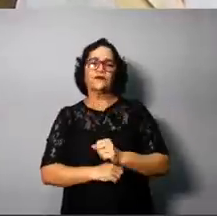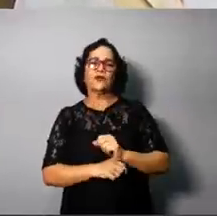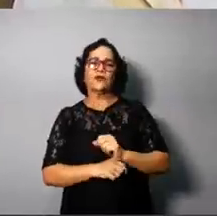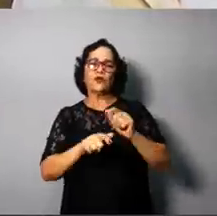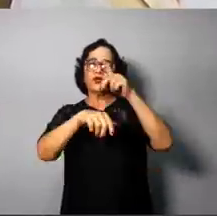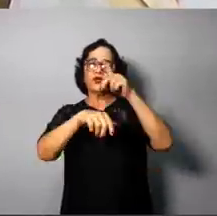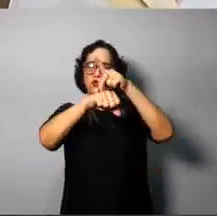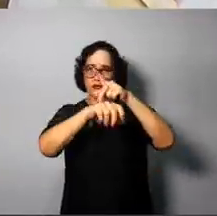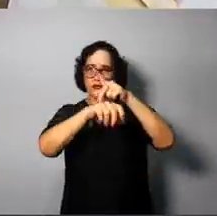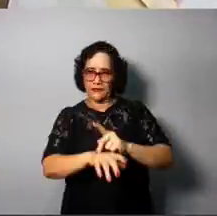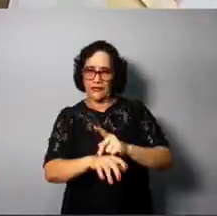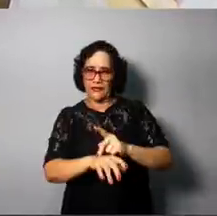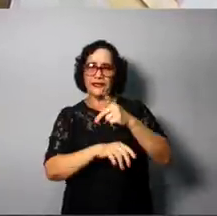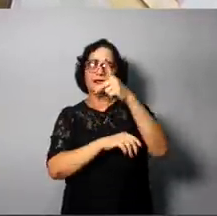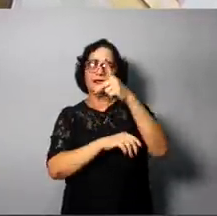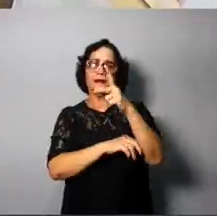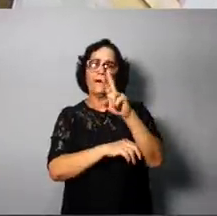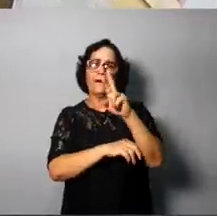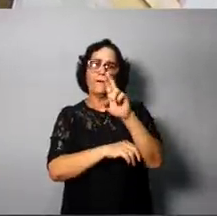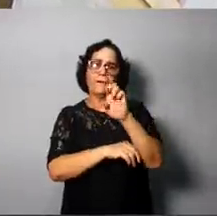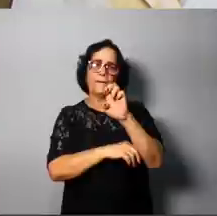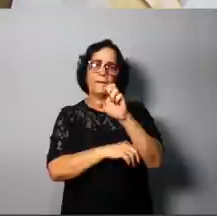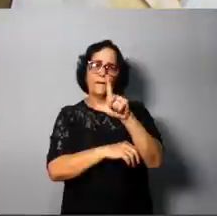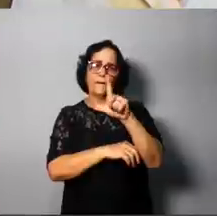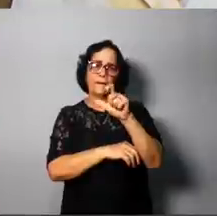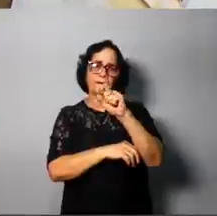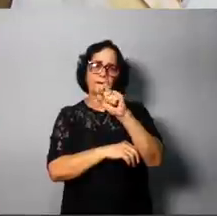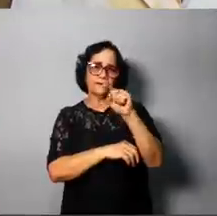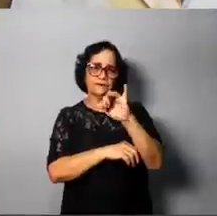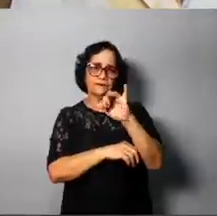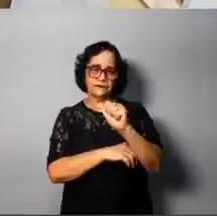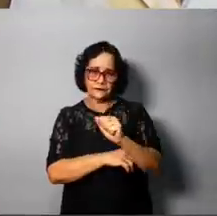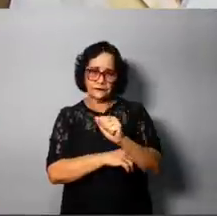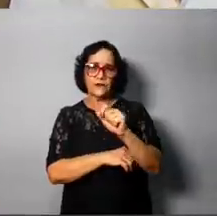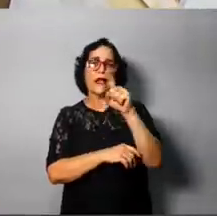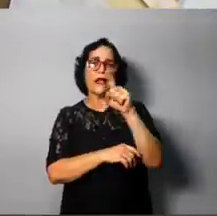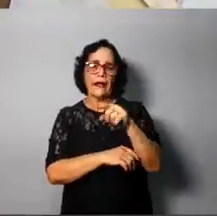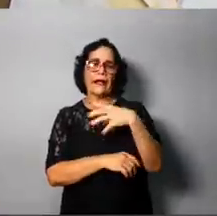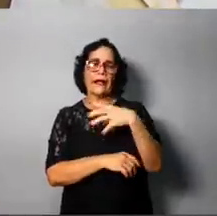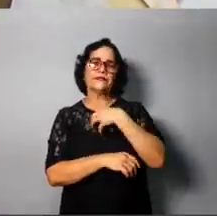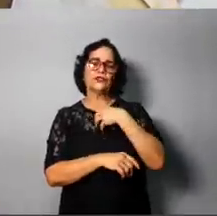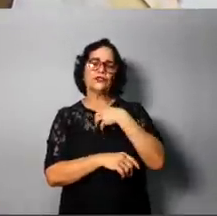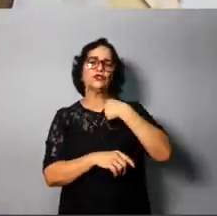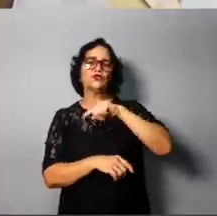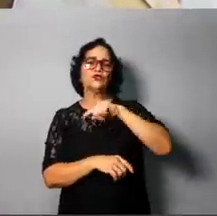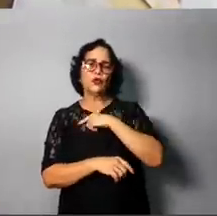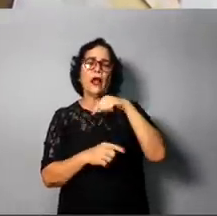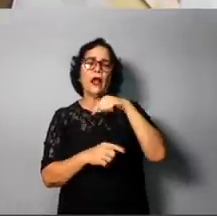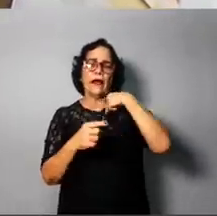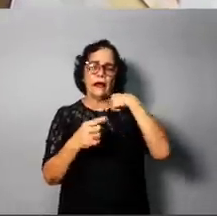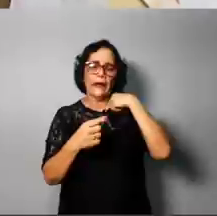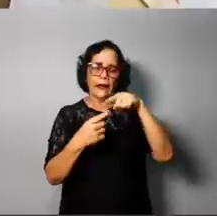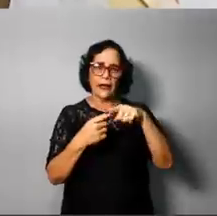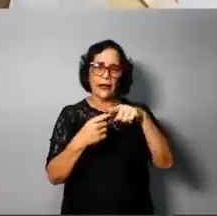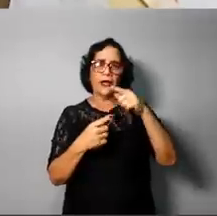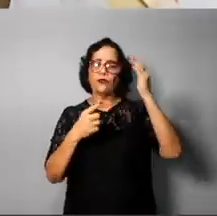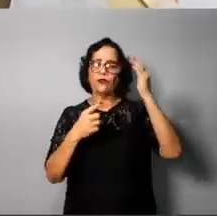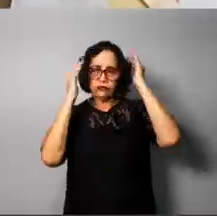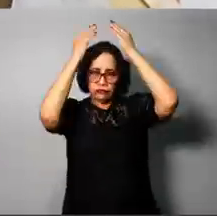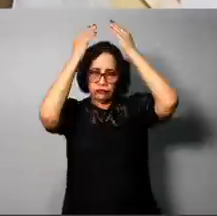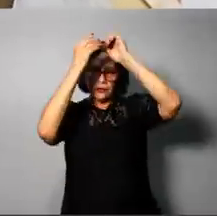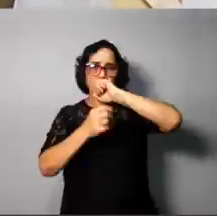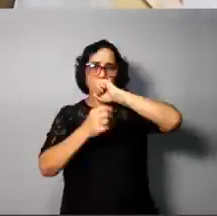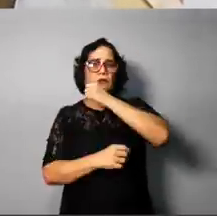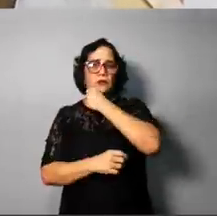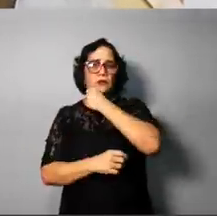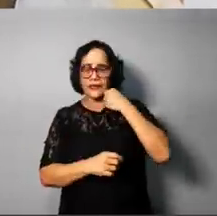E é nesse sentido que Dom Antônio e eu temos a grande alegria de acolher Dom Carlos Vercellete. É